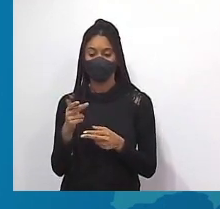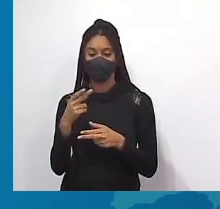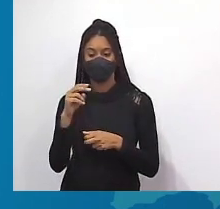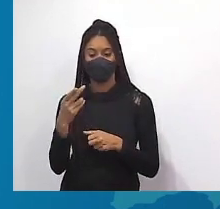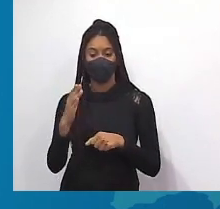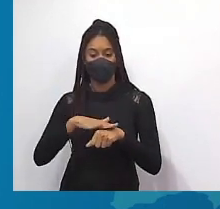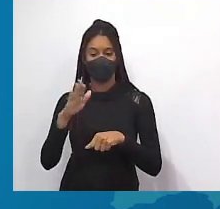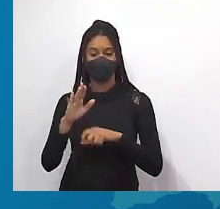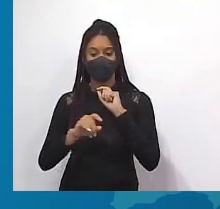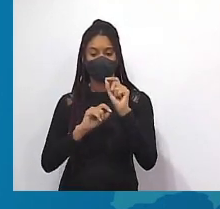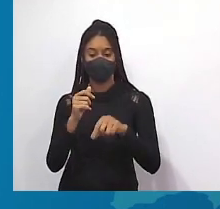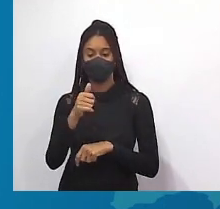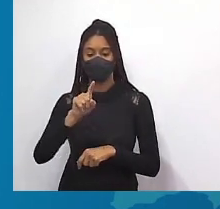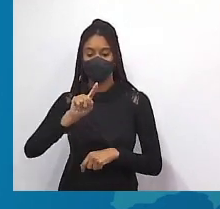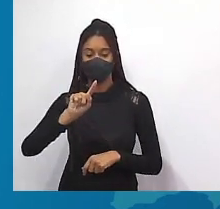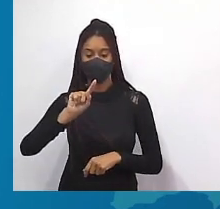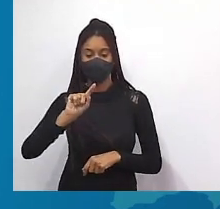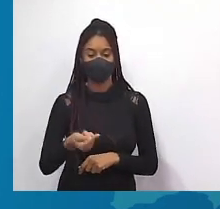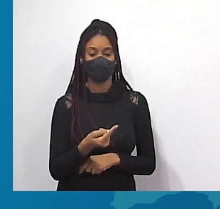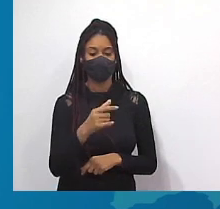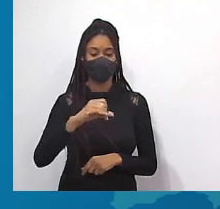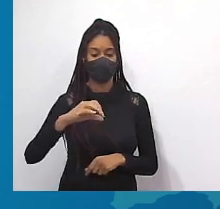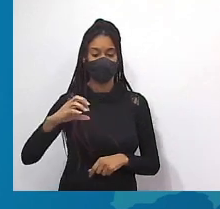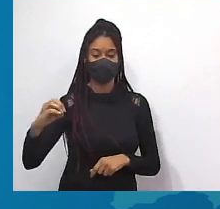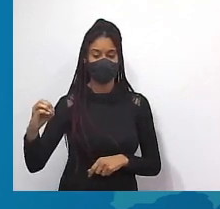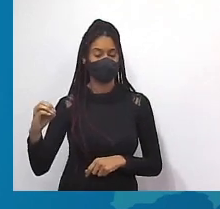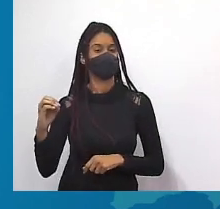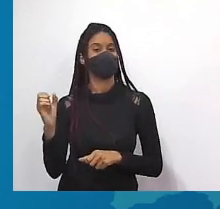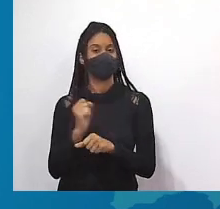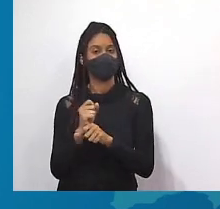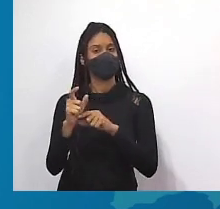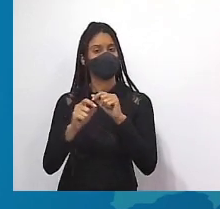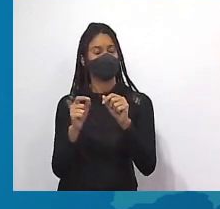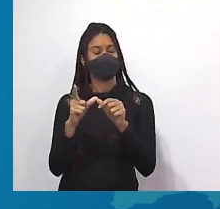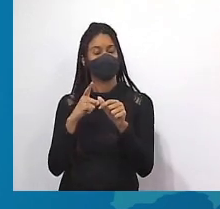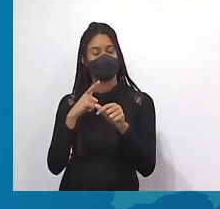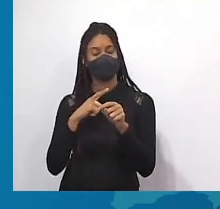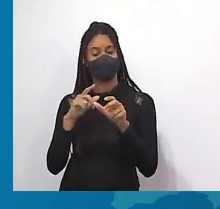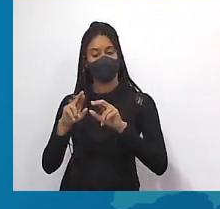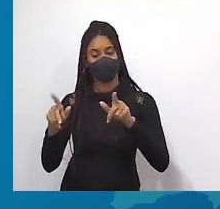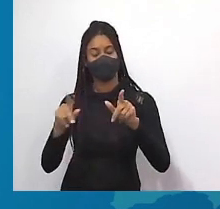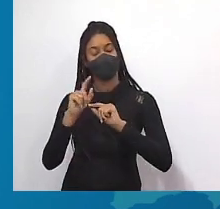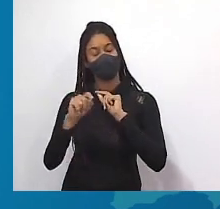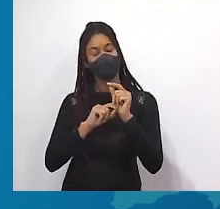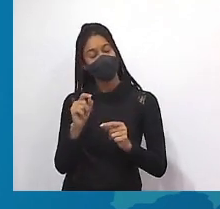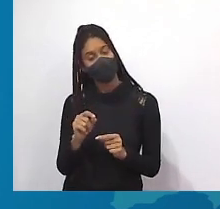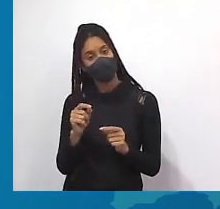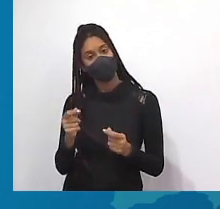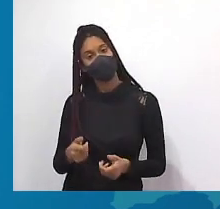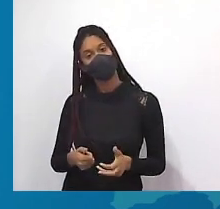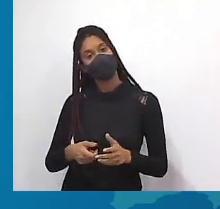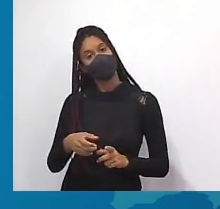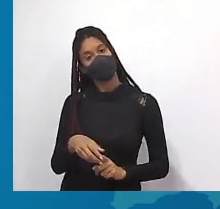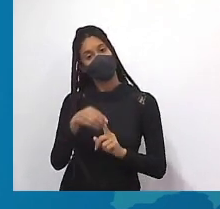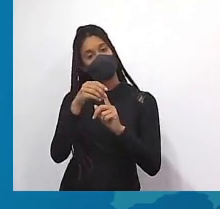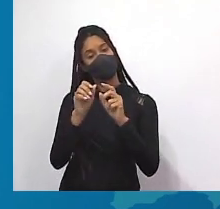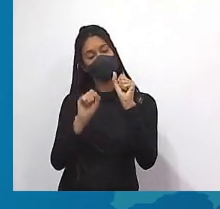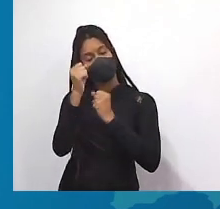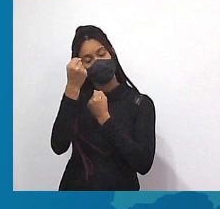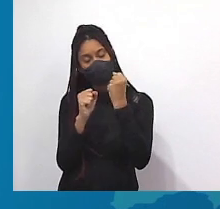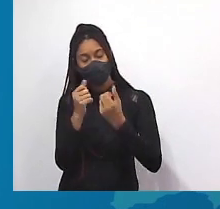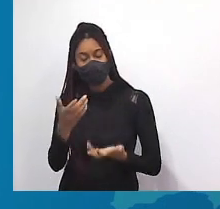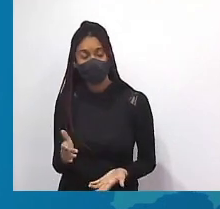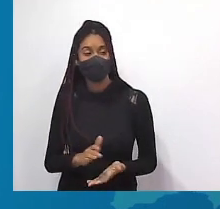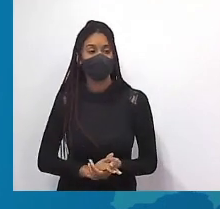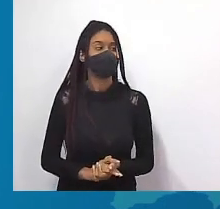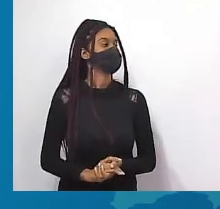nesses 1.900 anos. Qual foi o grande fator diferencial? Sobretudo a atividade industrial. Veja